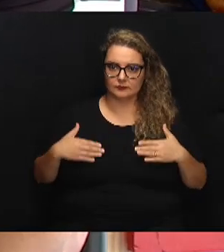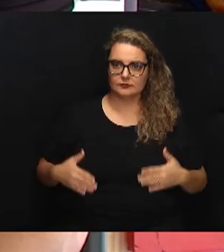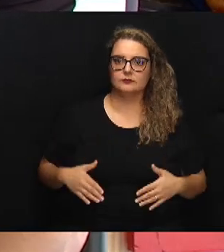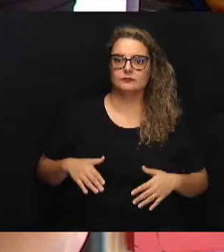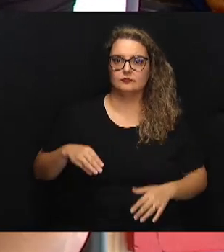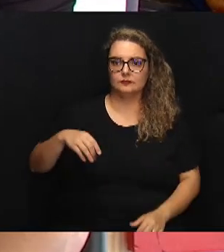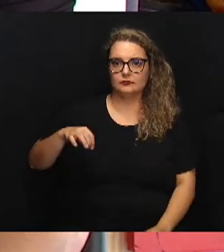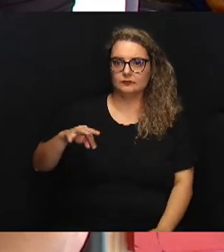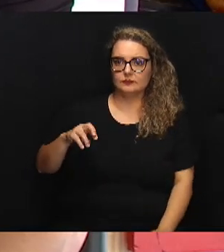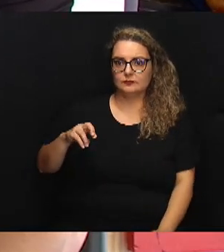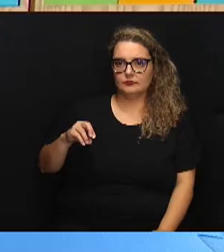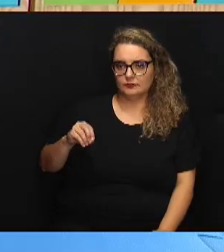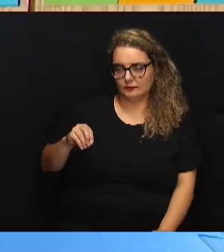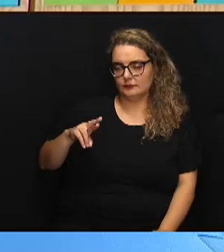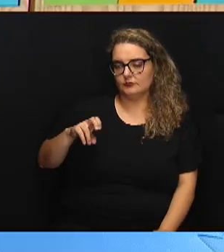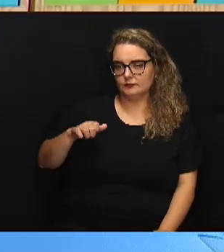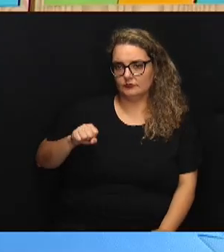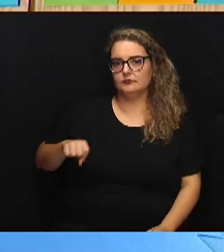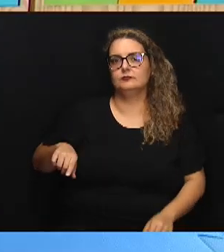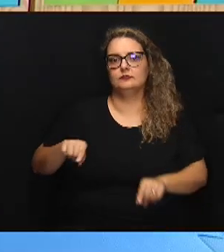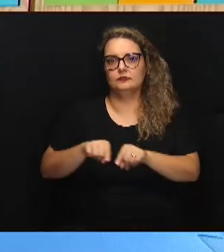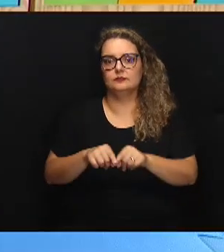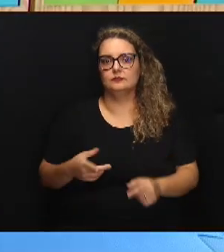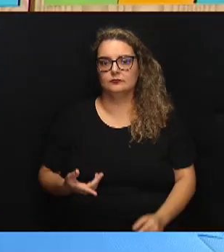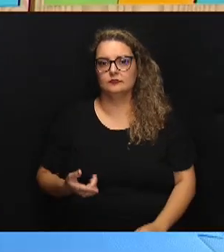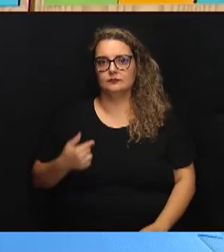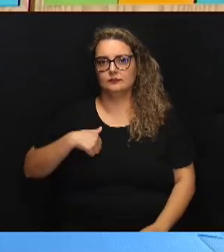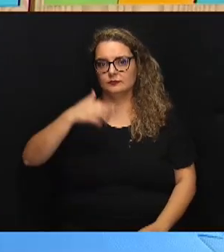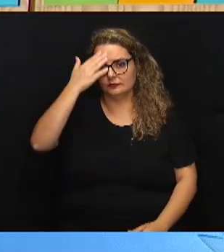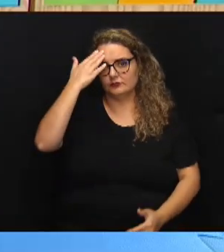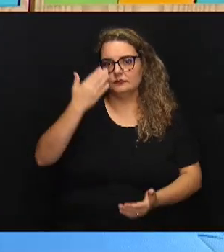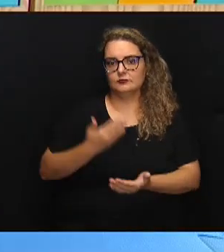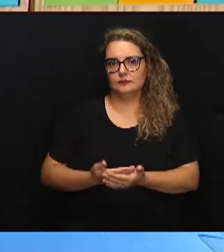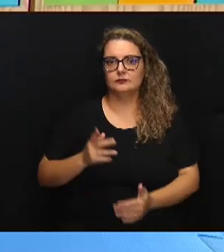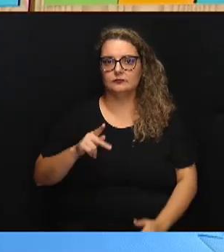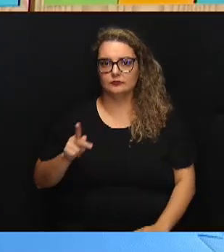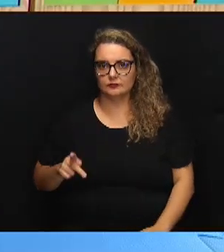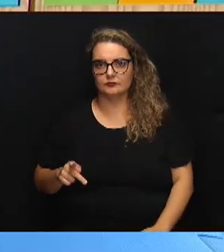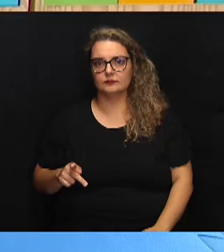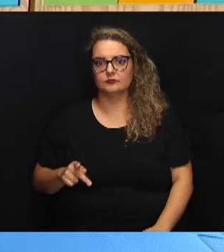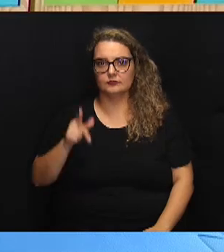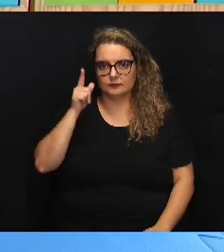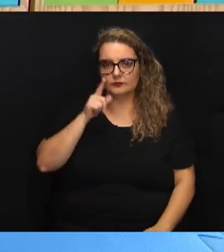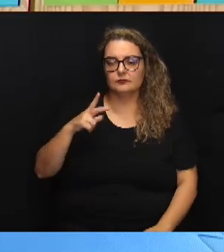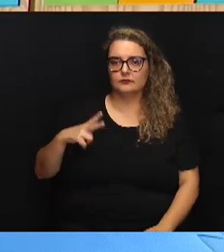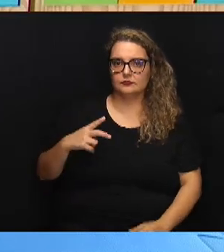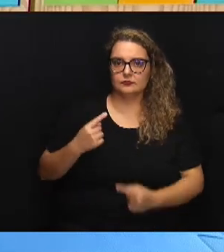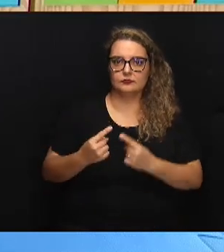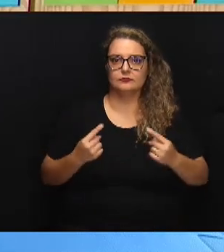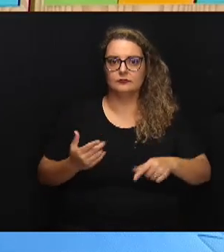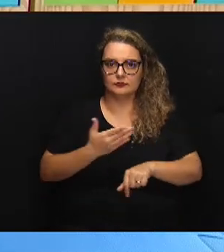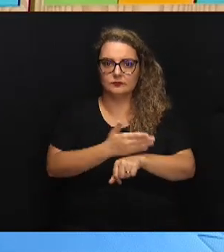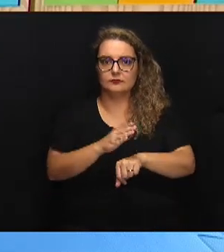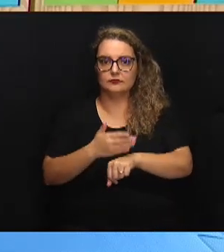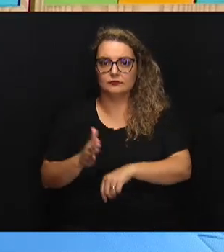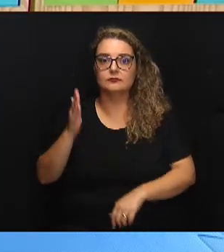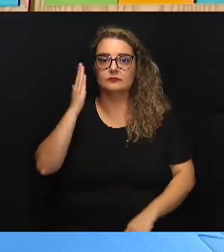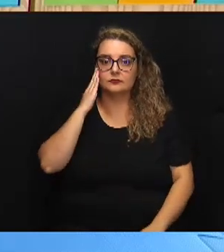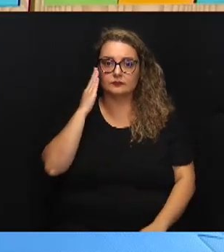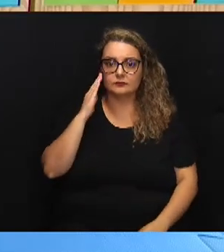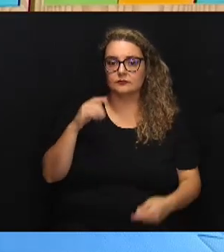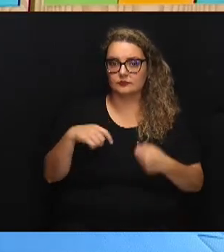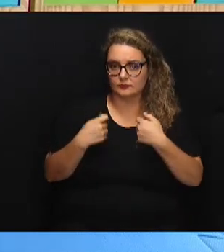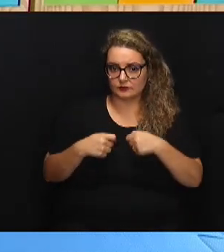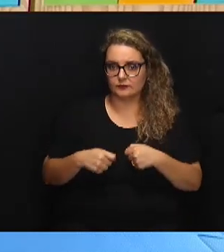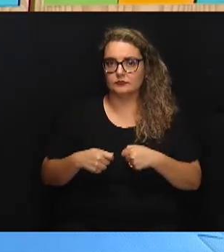motoras também. Então eu acredito que o professor ele tem que conseguir individualizar o treino, entender a